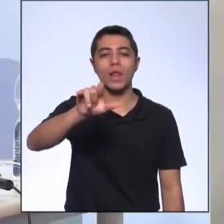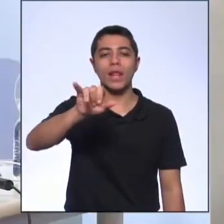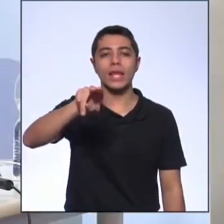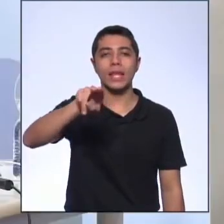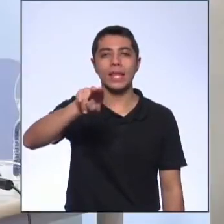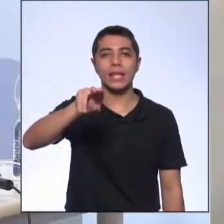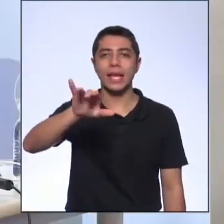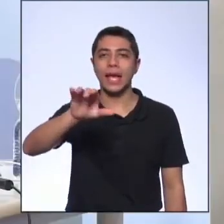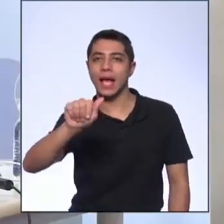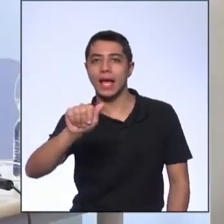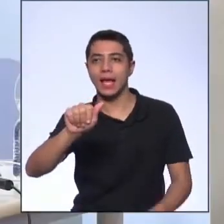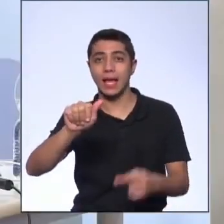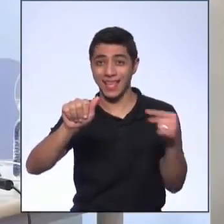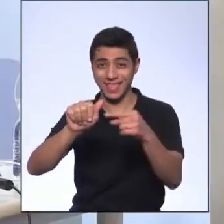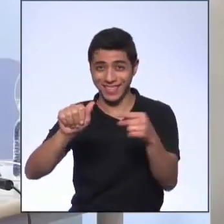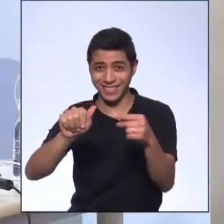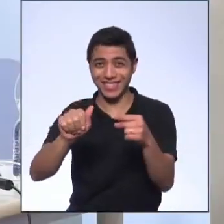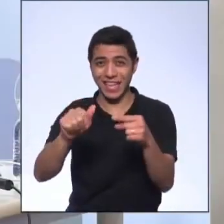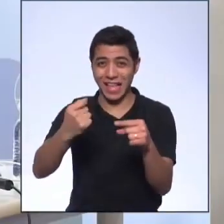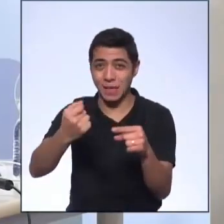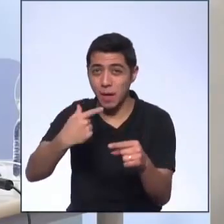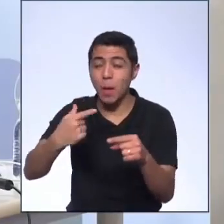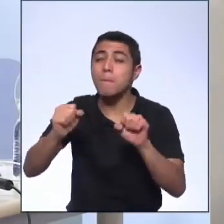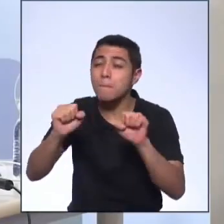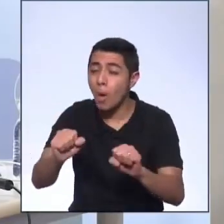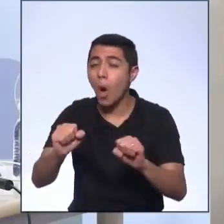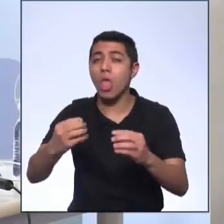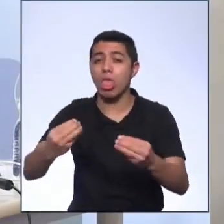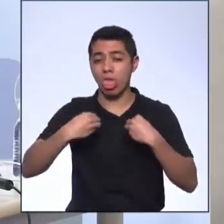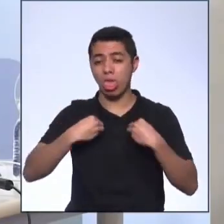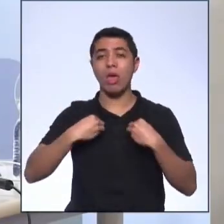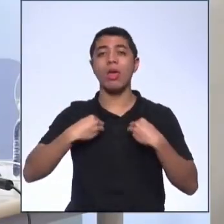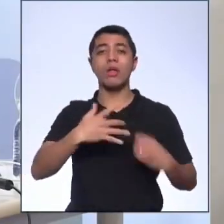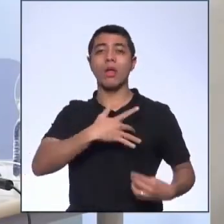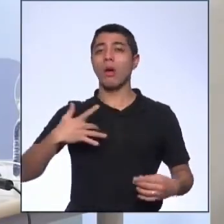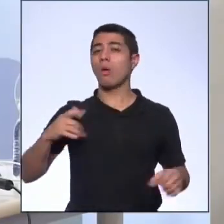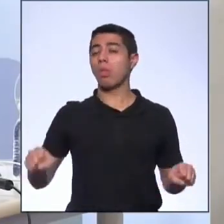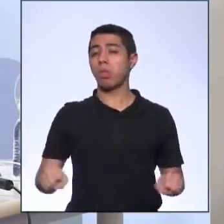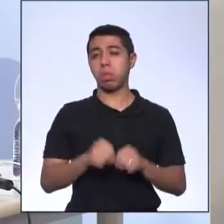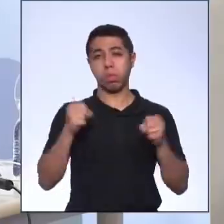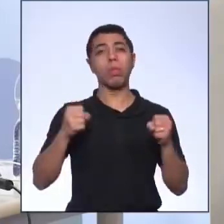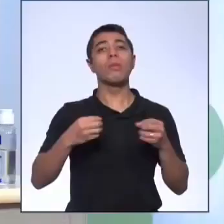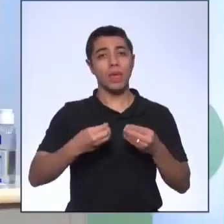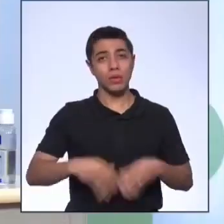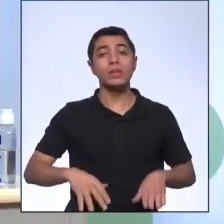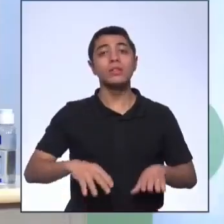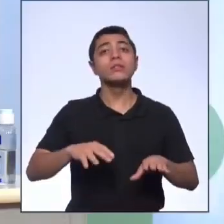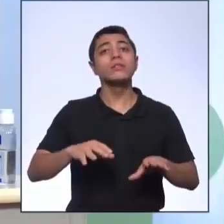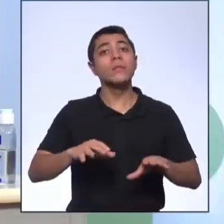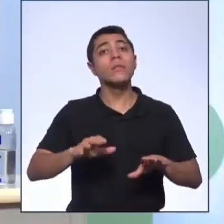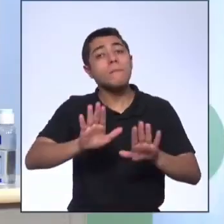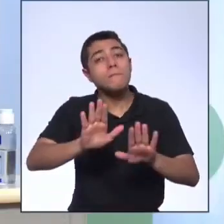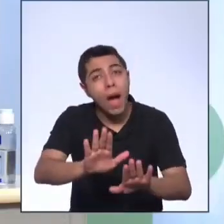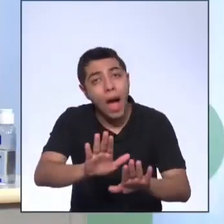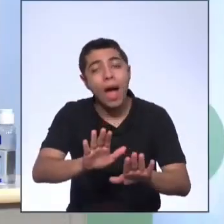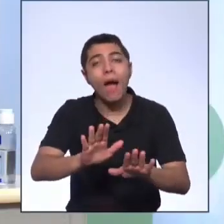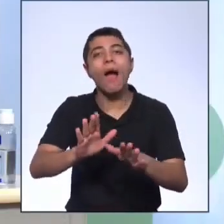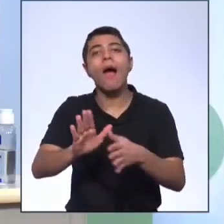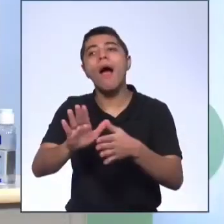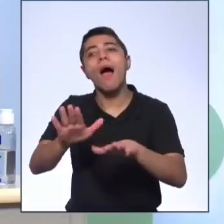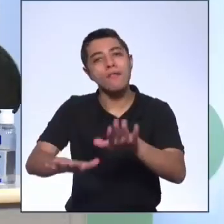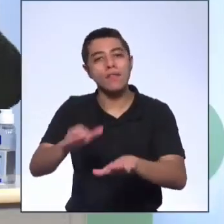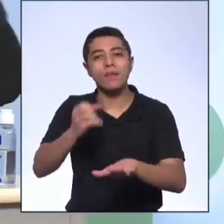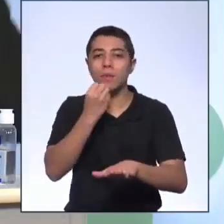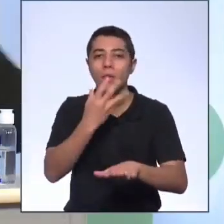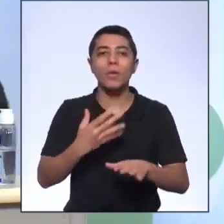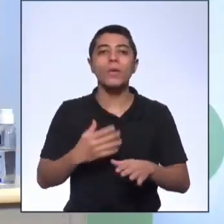utilizada de forma adequada, ela pode e algumas mulheres gostam, né, de fazer e ainda